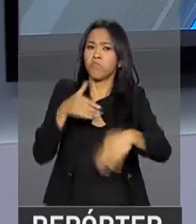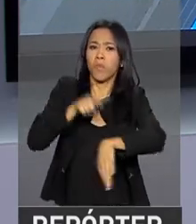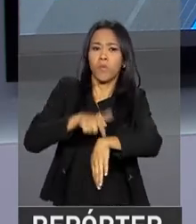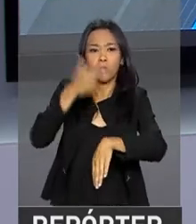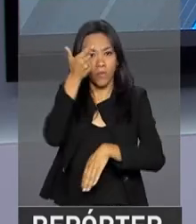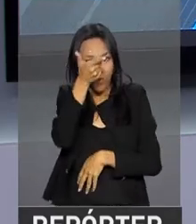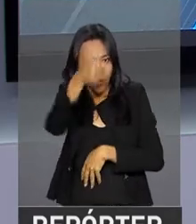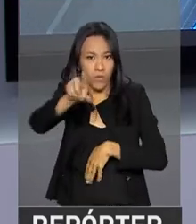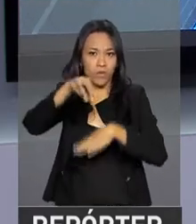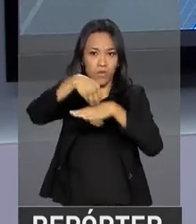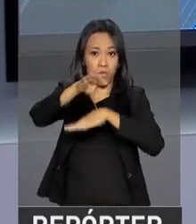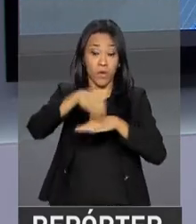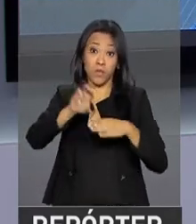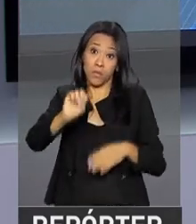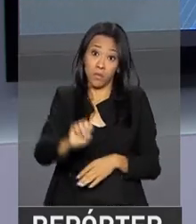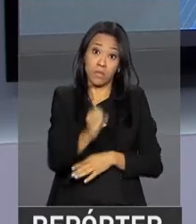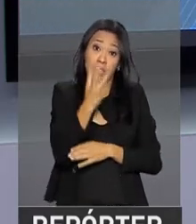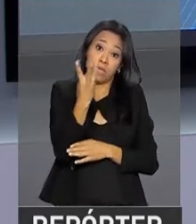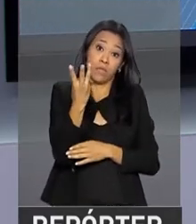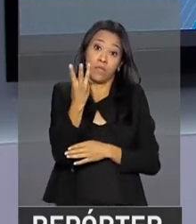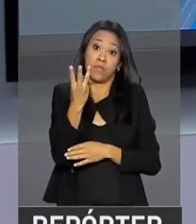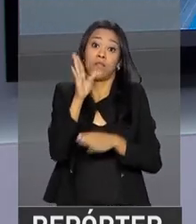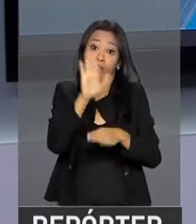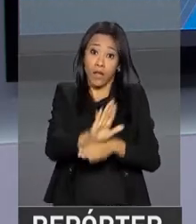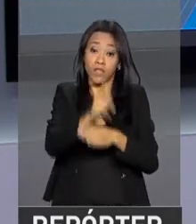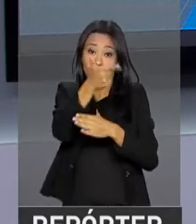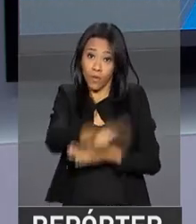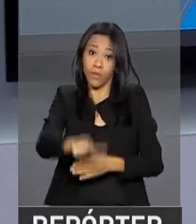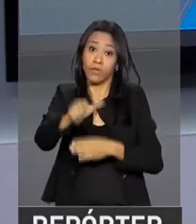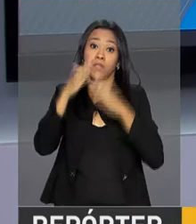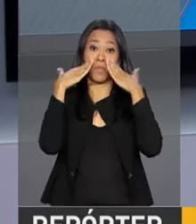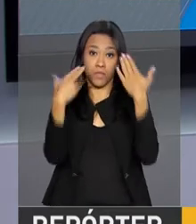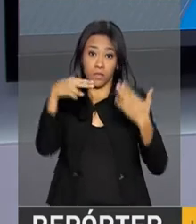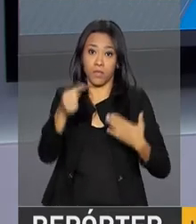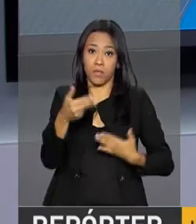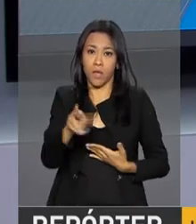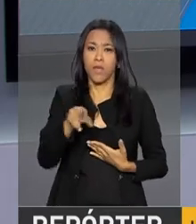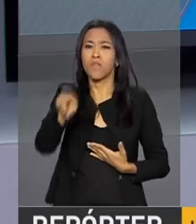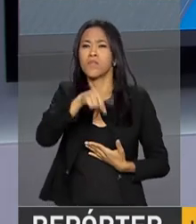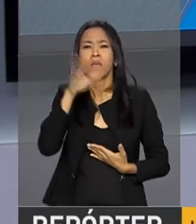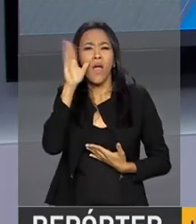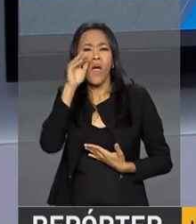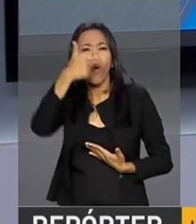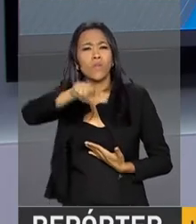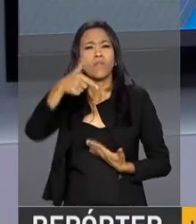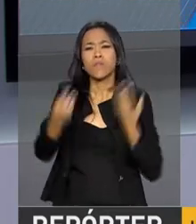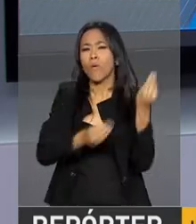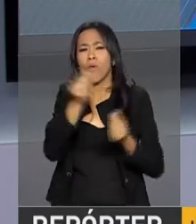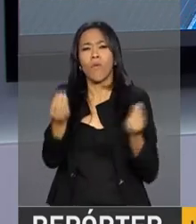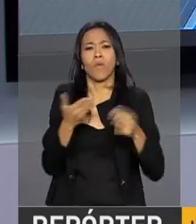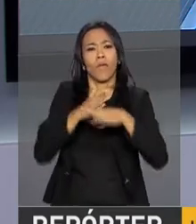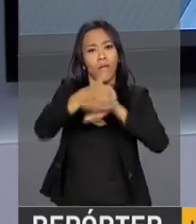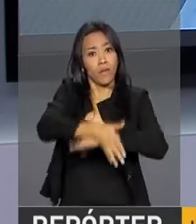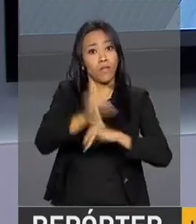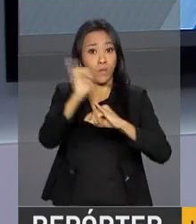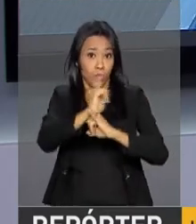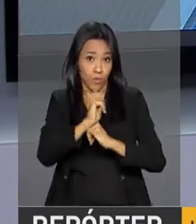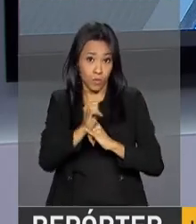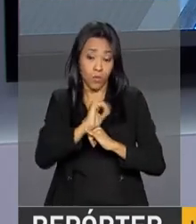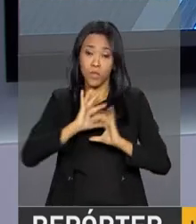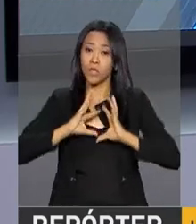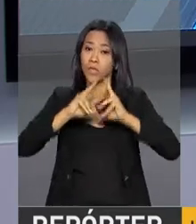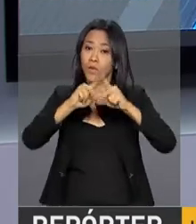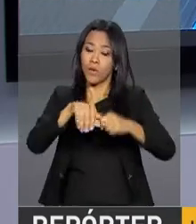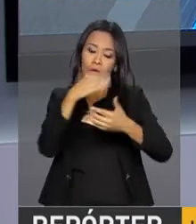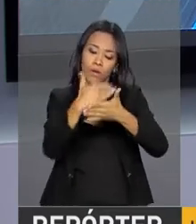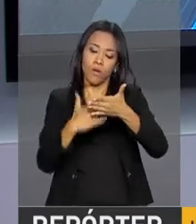com outras informações ou às três da tarde na próxima edição do repórter nbr para rever as reportagens basta acessar o youtube e toda nossa